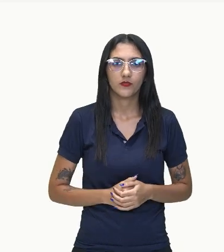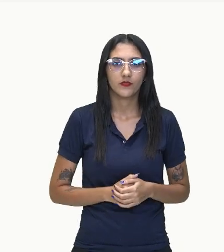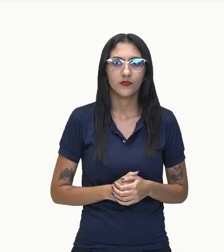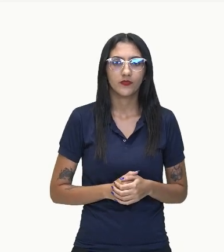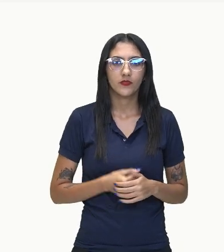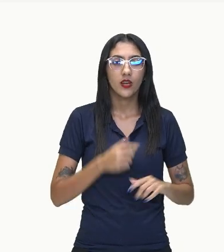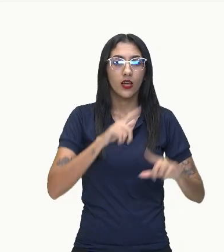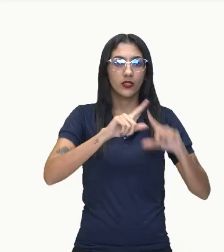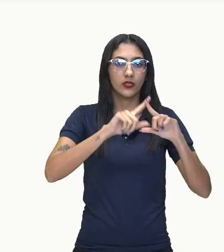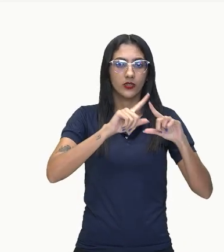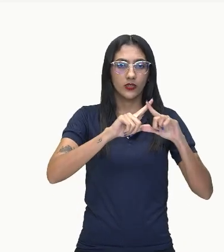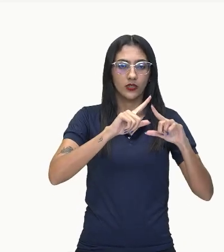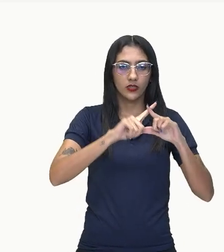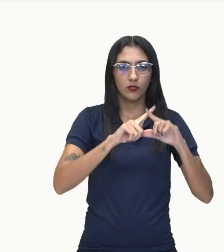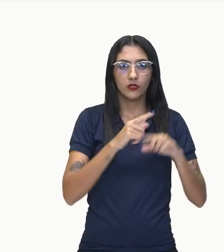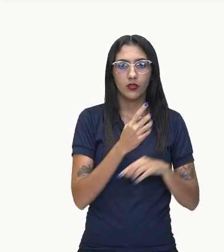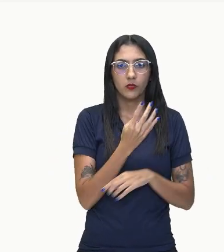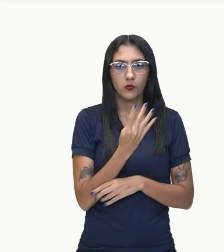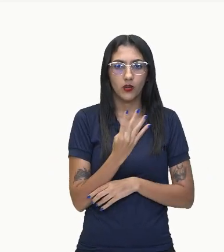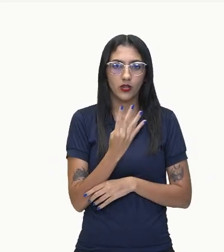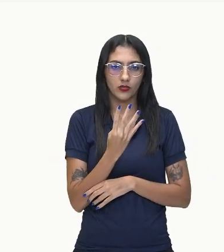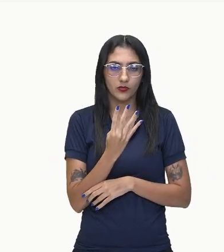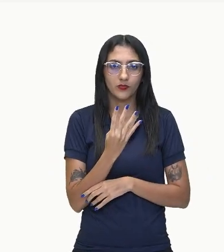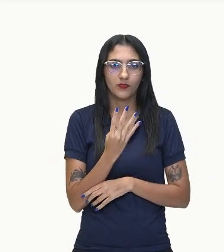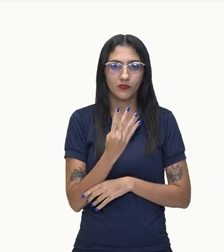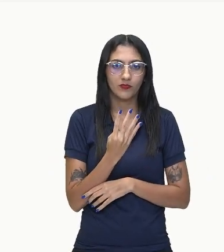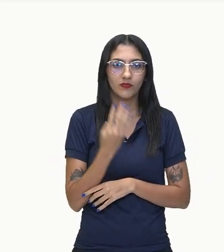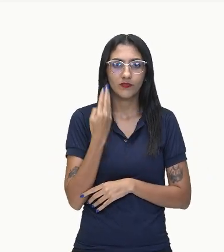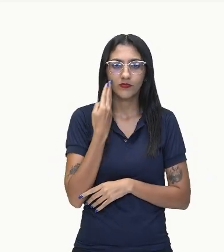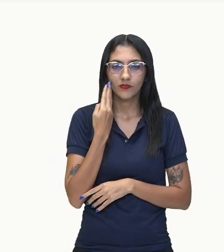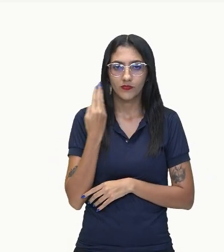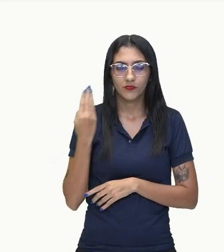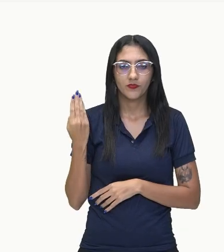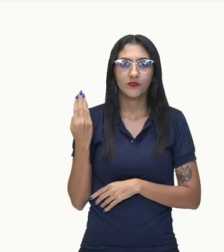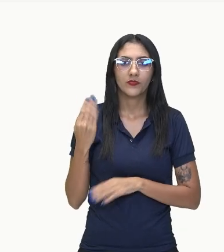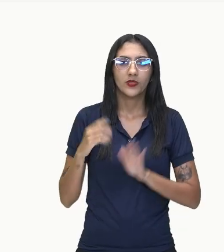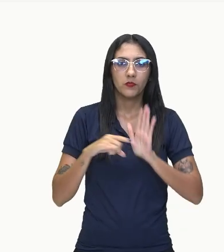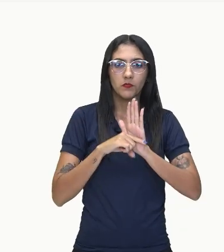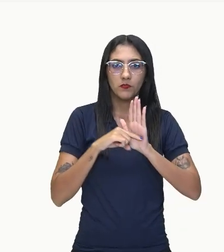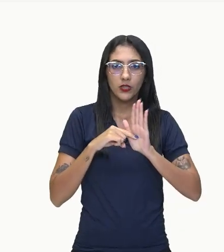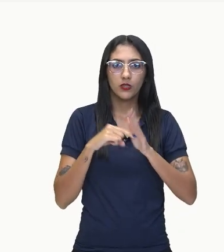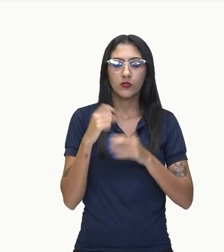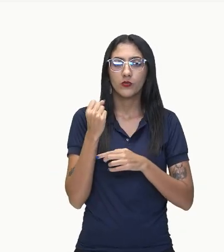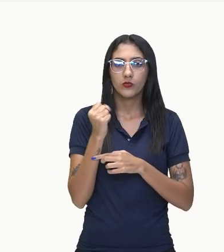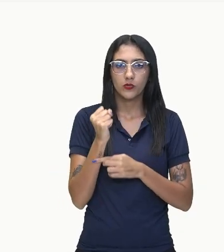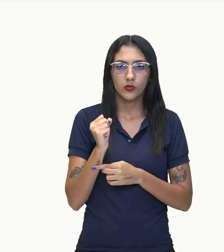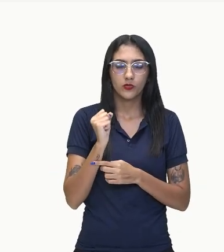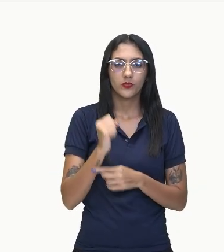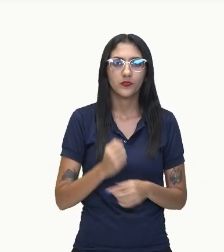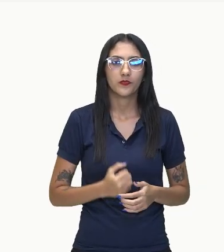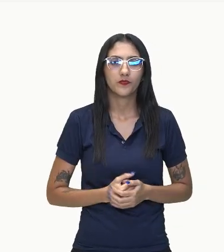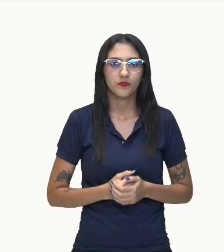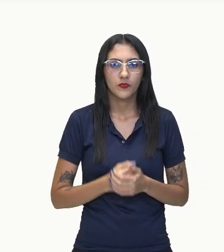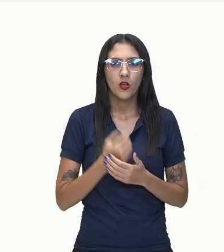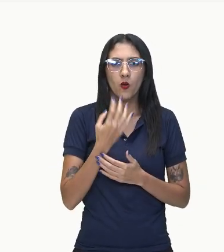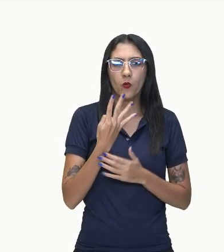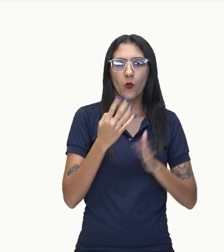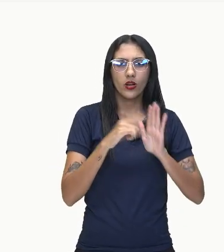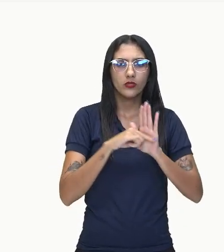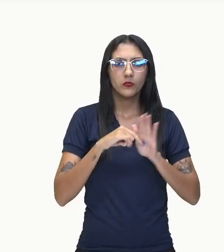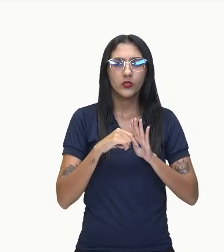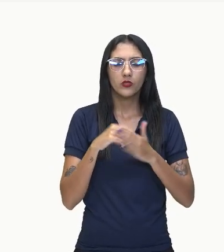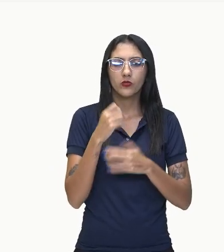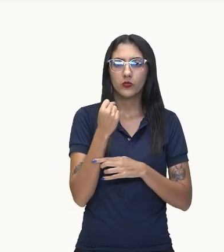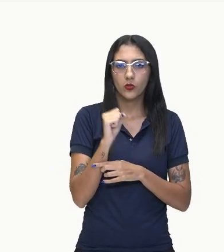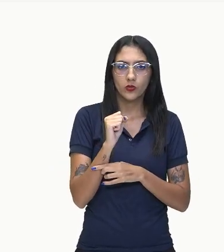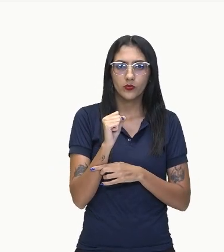4, menos 4 vezes 1 vezes 2, 8. E quanto é 4 menos 8?